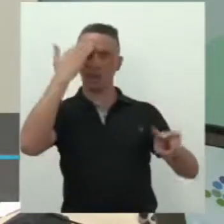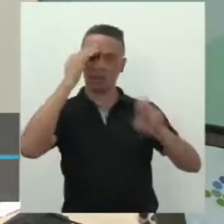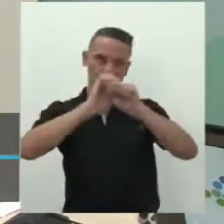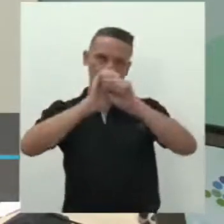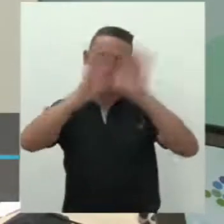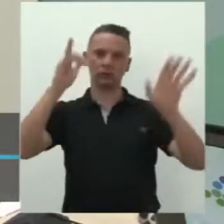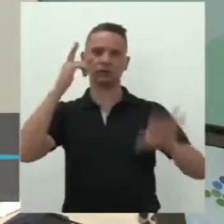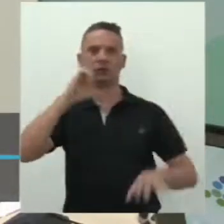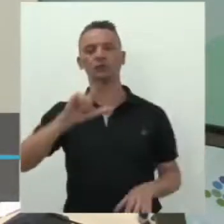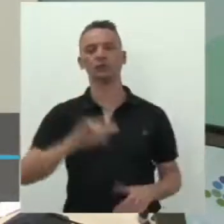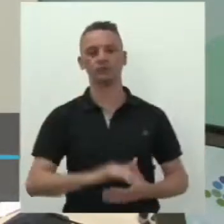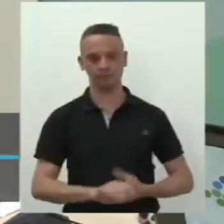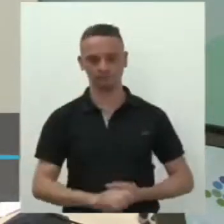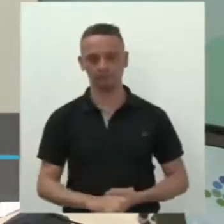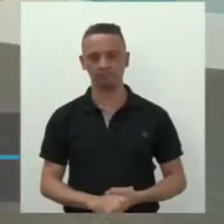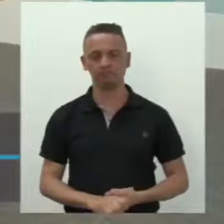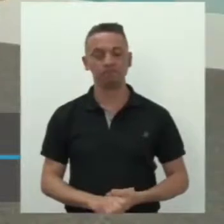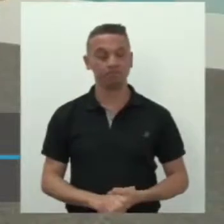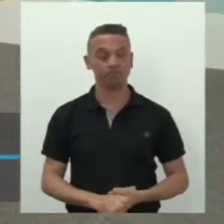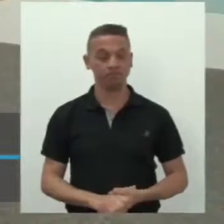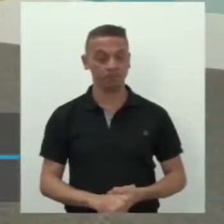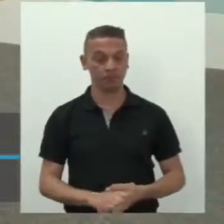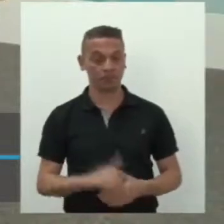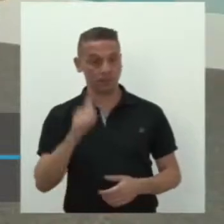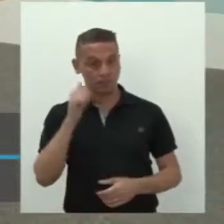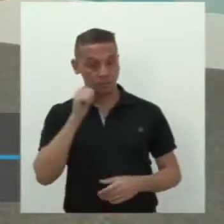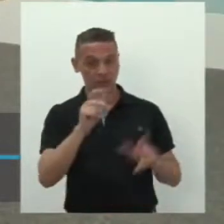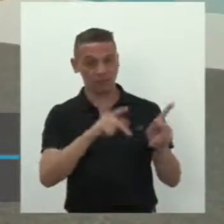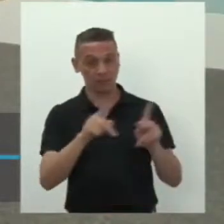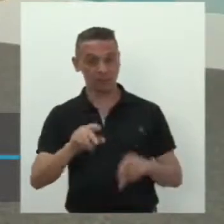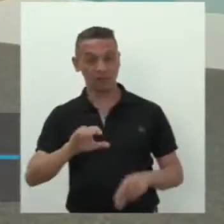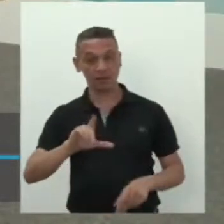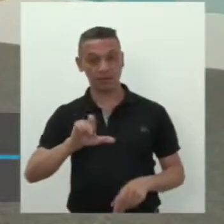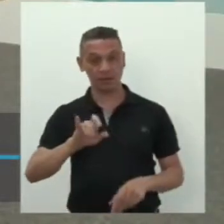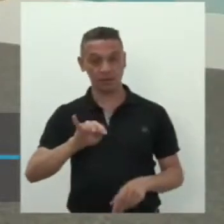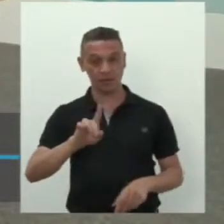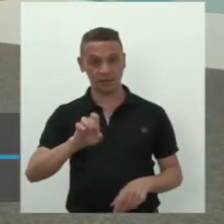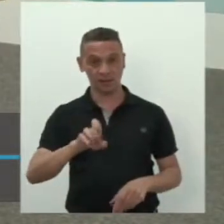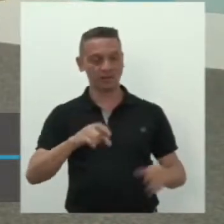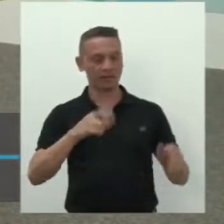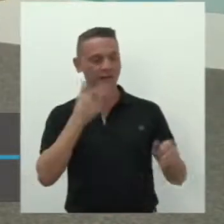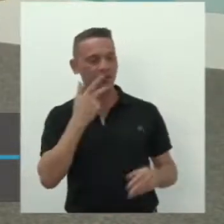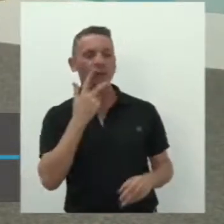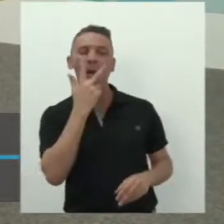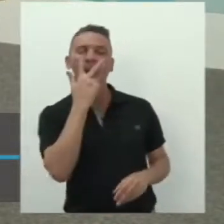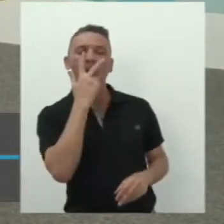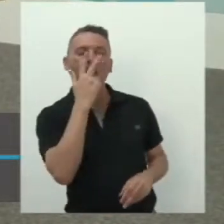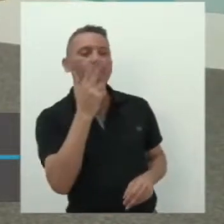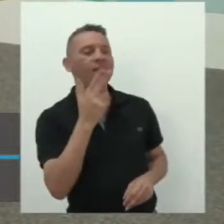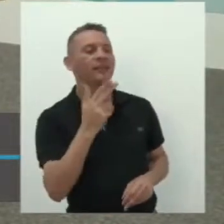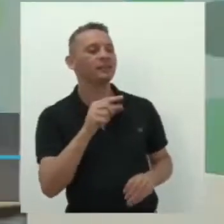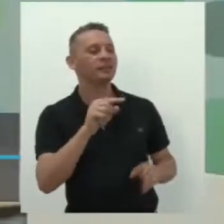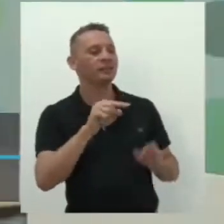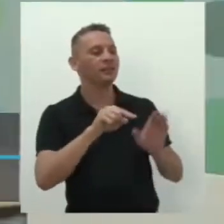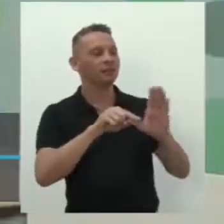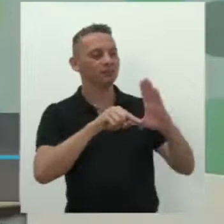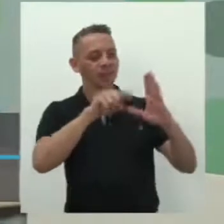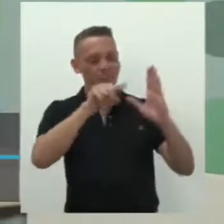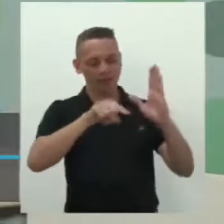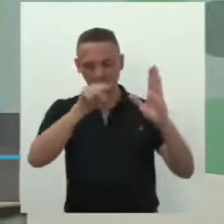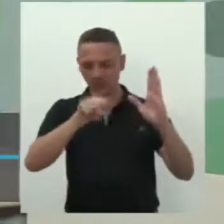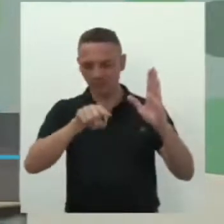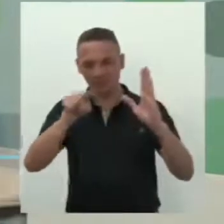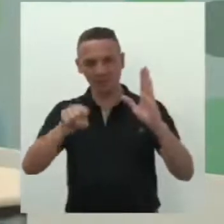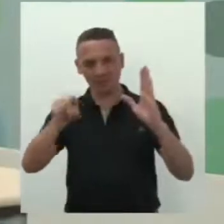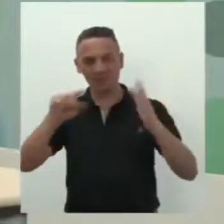seus dados, tá? Ô, Fernando, a professora Cleide até colocou aqui, parece os gráficos dos mapas da pandemia, né? Ela está relacionando